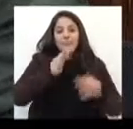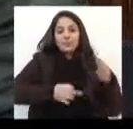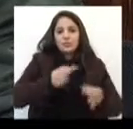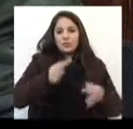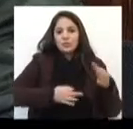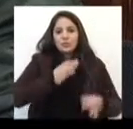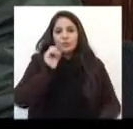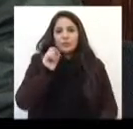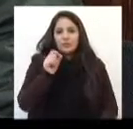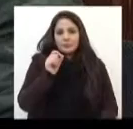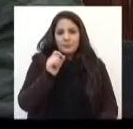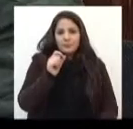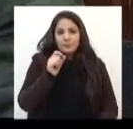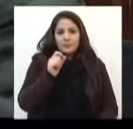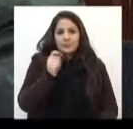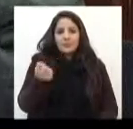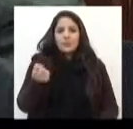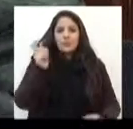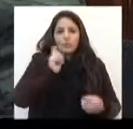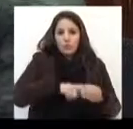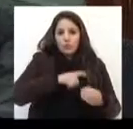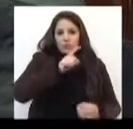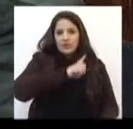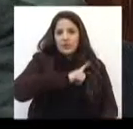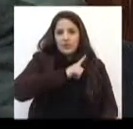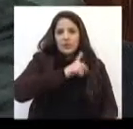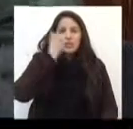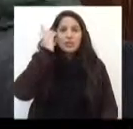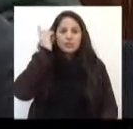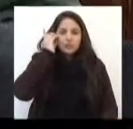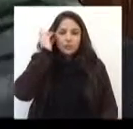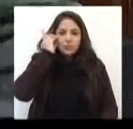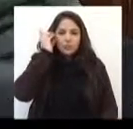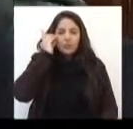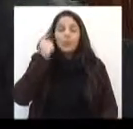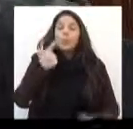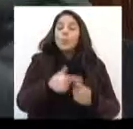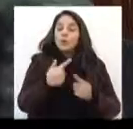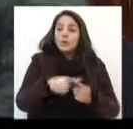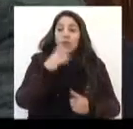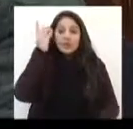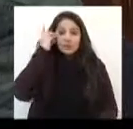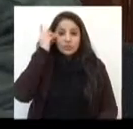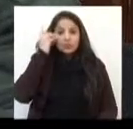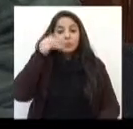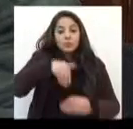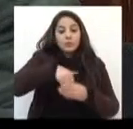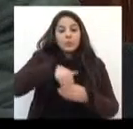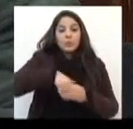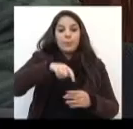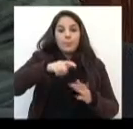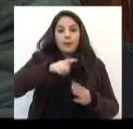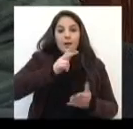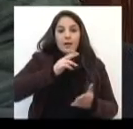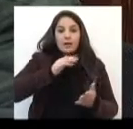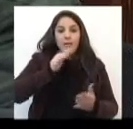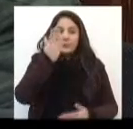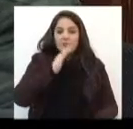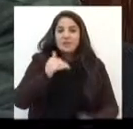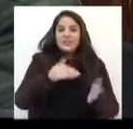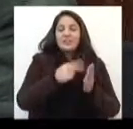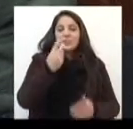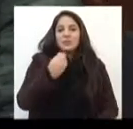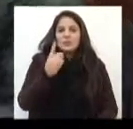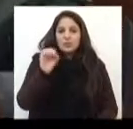de que o retorno da presidente Dilma à sua cadeira, pois ela foi eleita para comandar o Brasil até